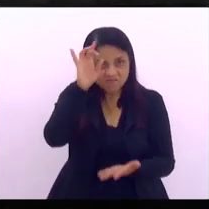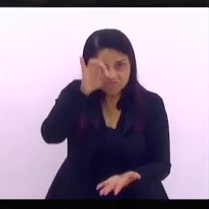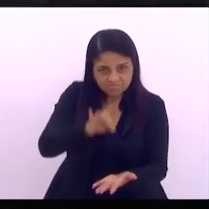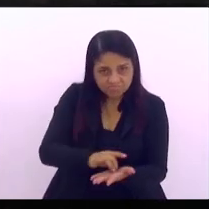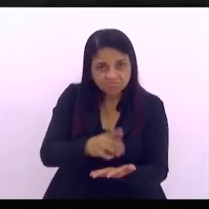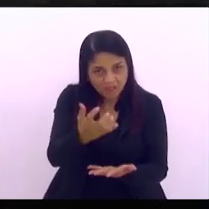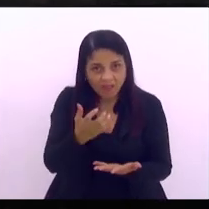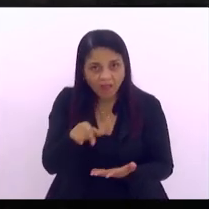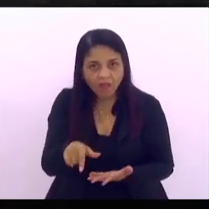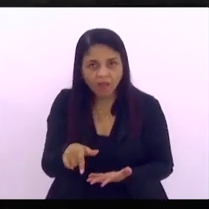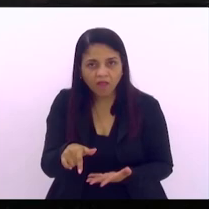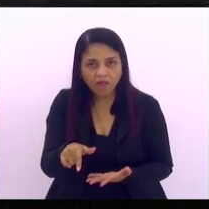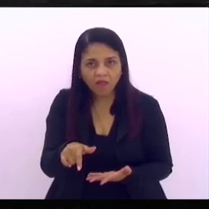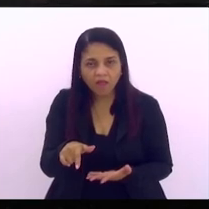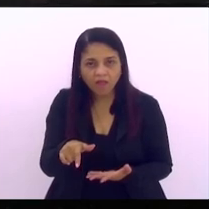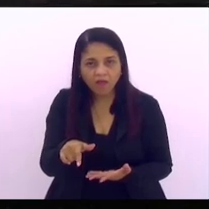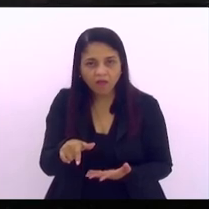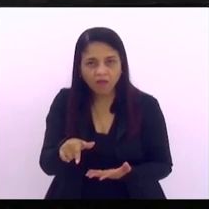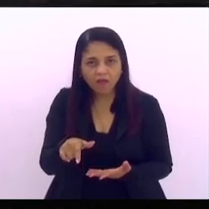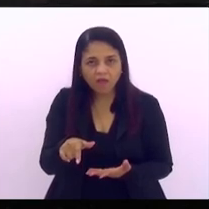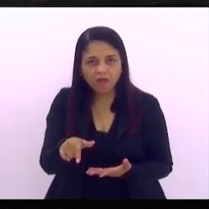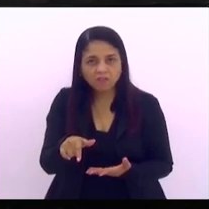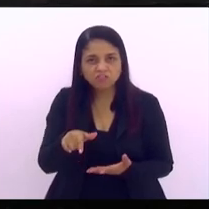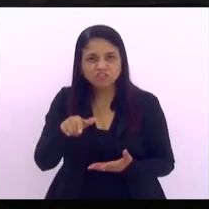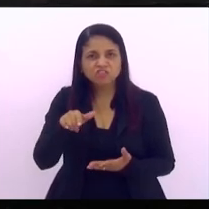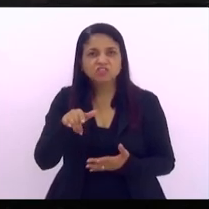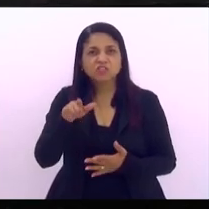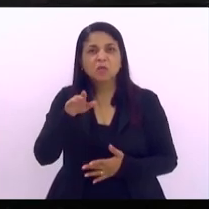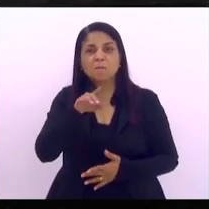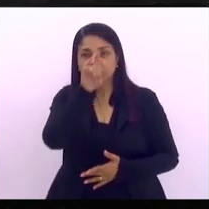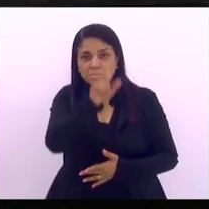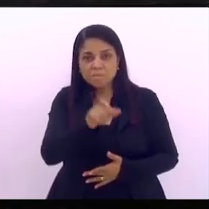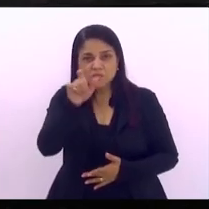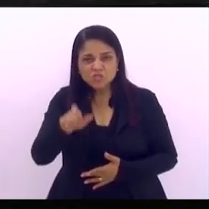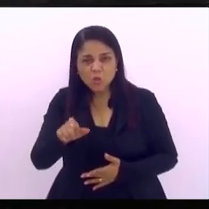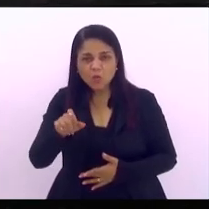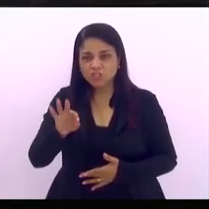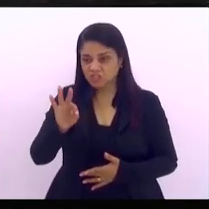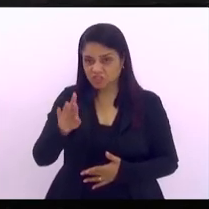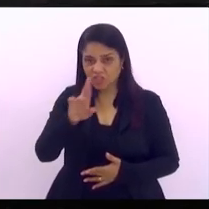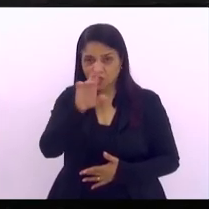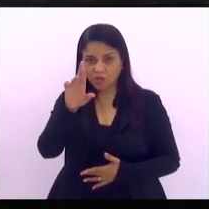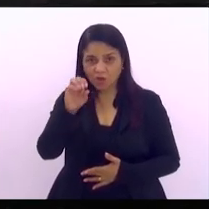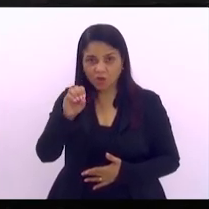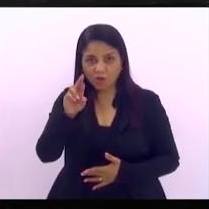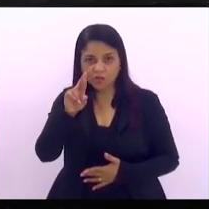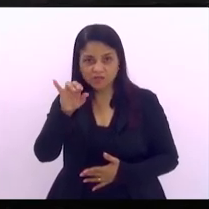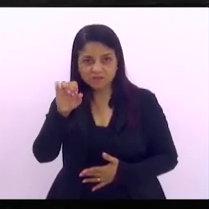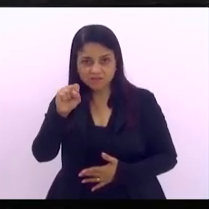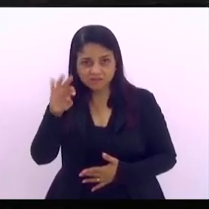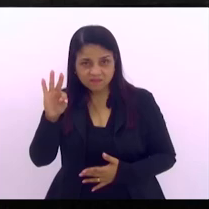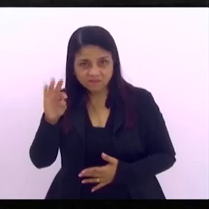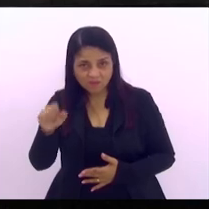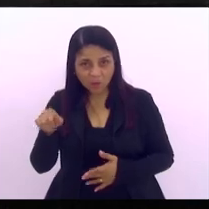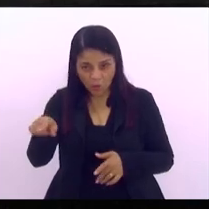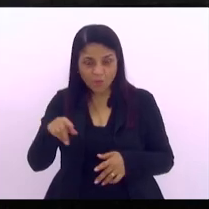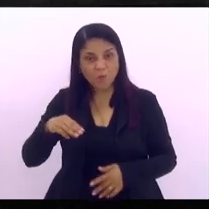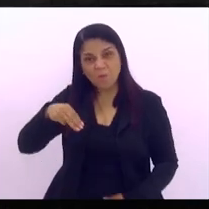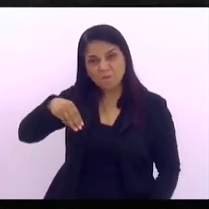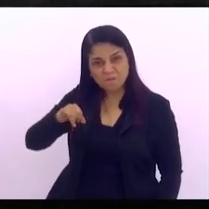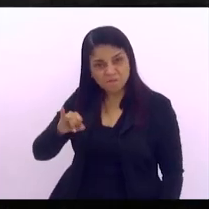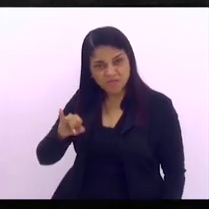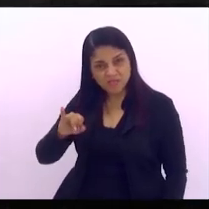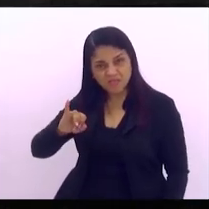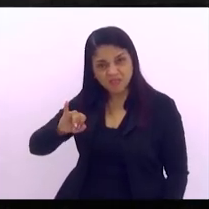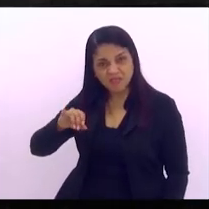você? É essa? Chamar as pessoas de terroristas, de militantes por ocupação de território? Aqui no Rio de Janeiro, a gente tem o Comando